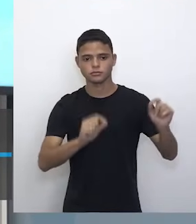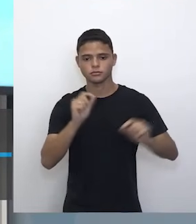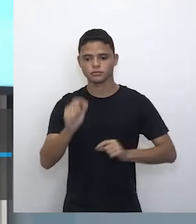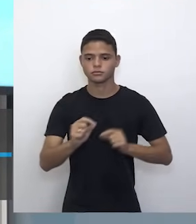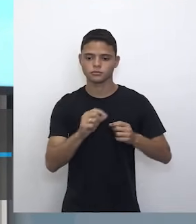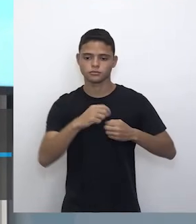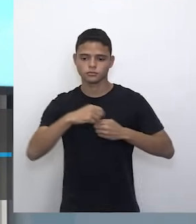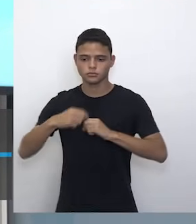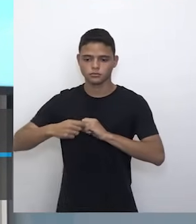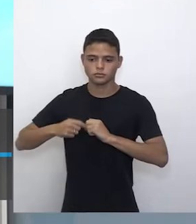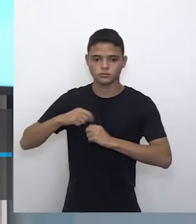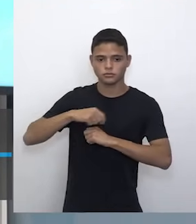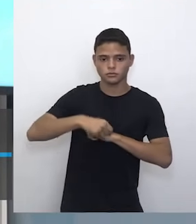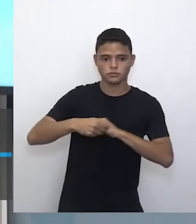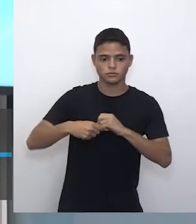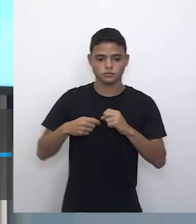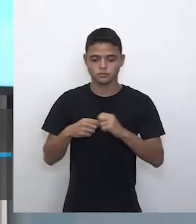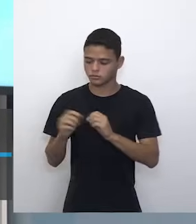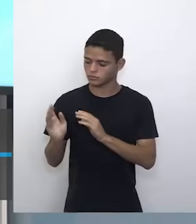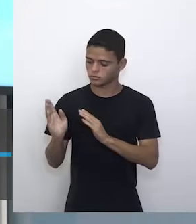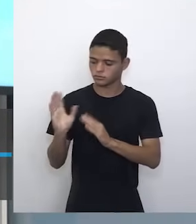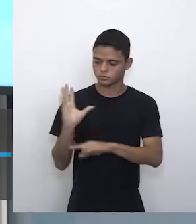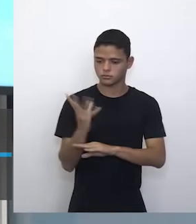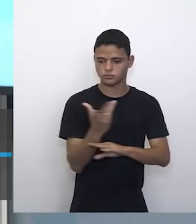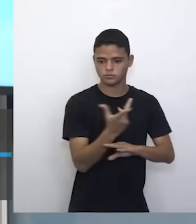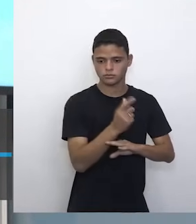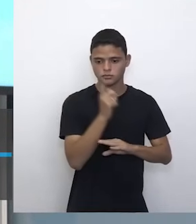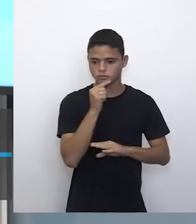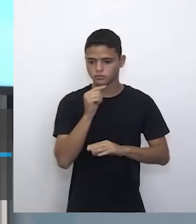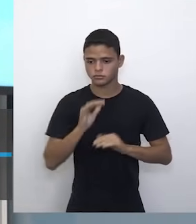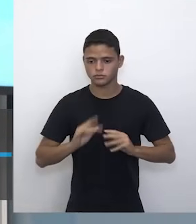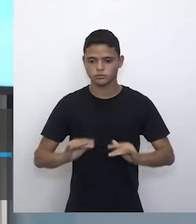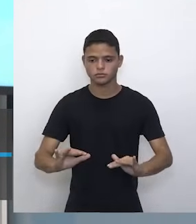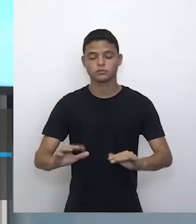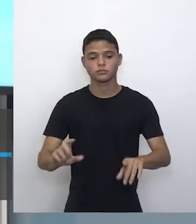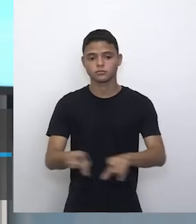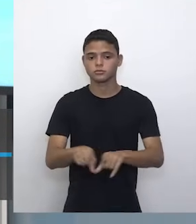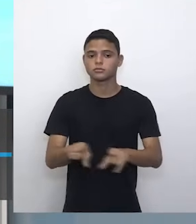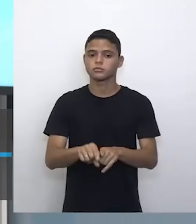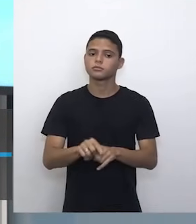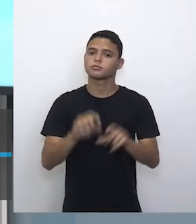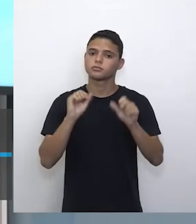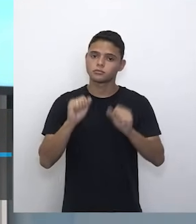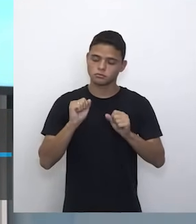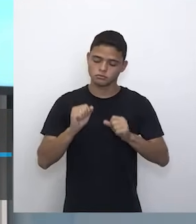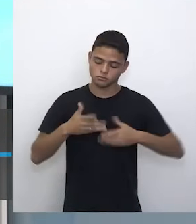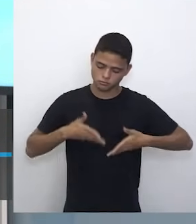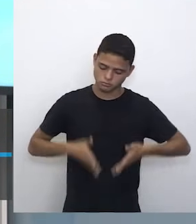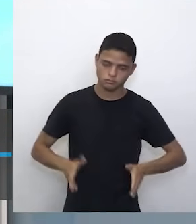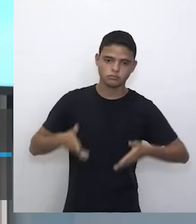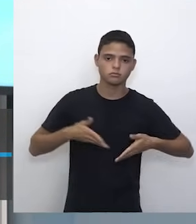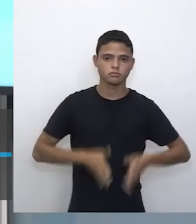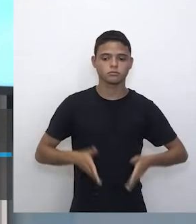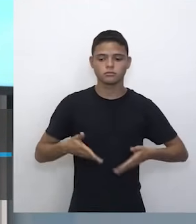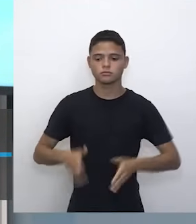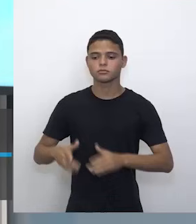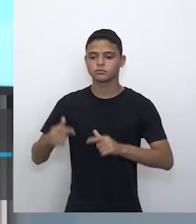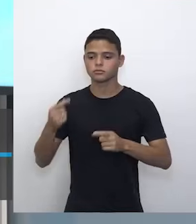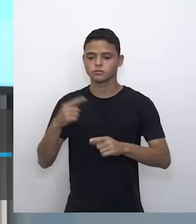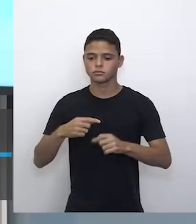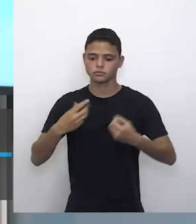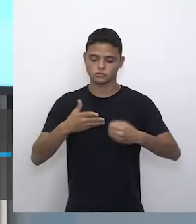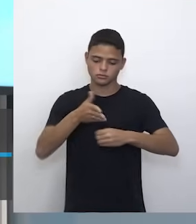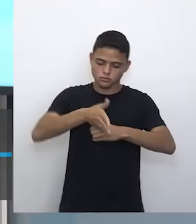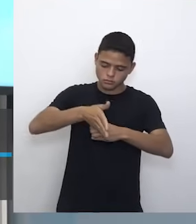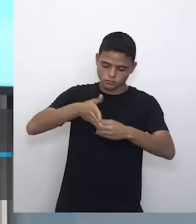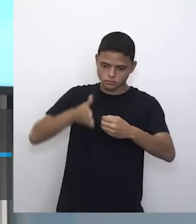e as algas, que são seres unicelulares eucariontes, também podem se reproduzir por divisão